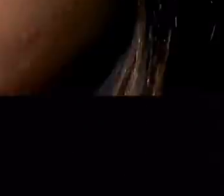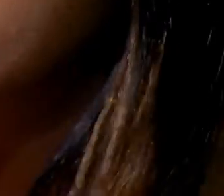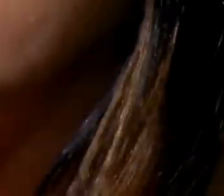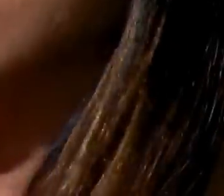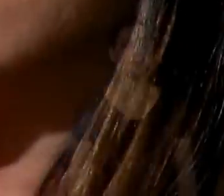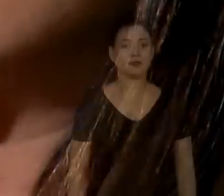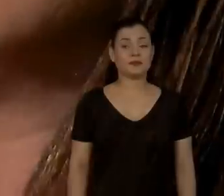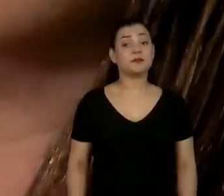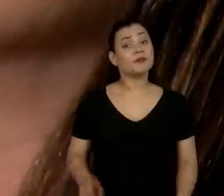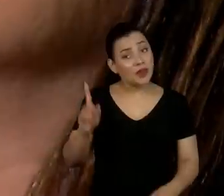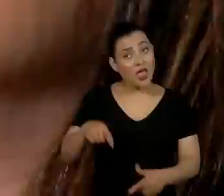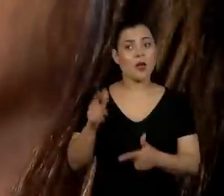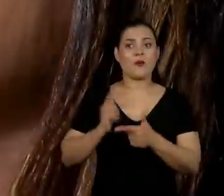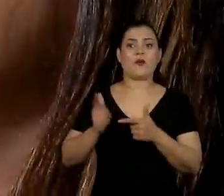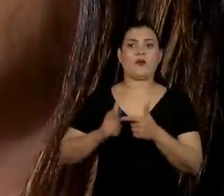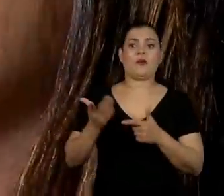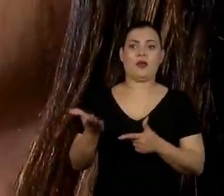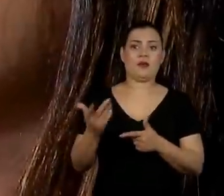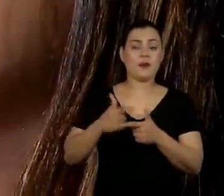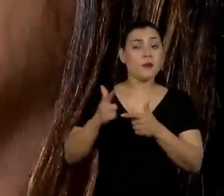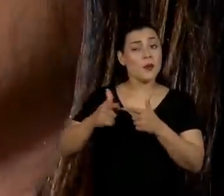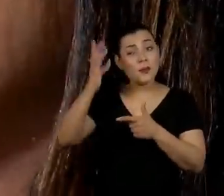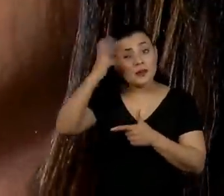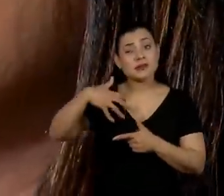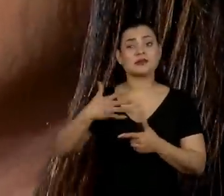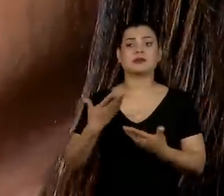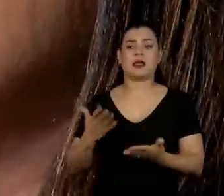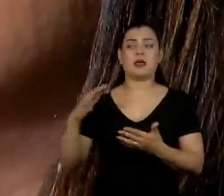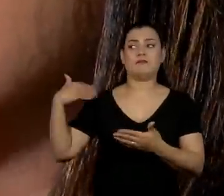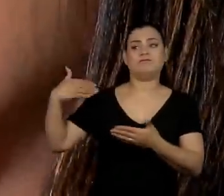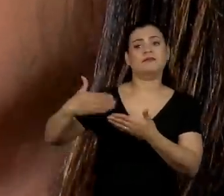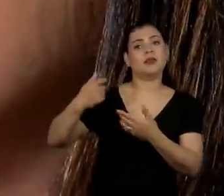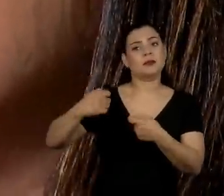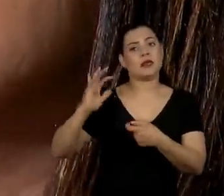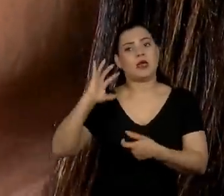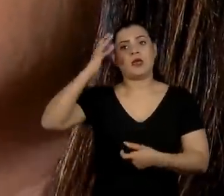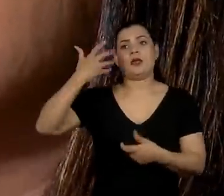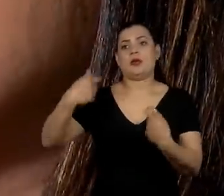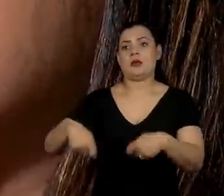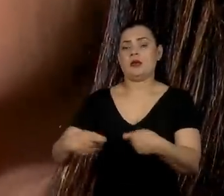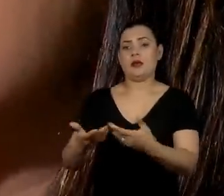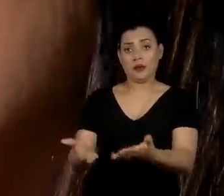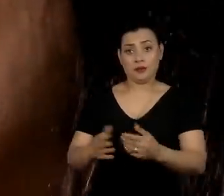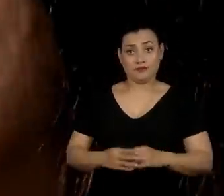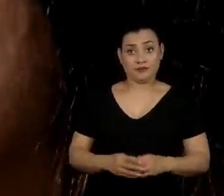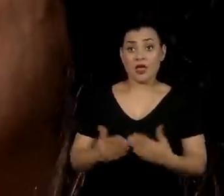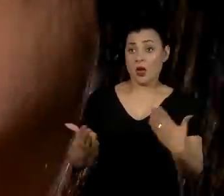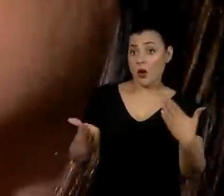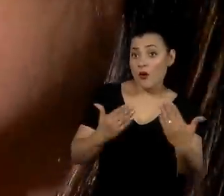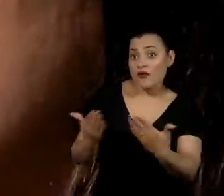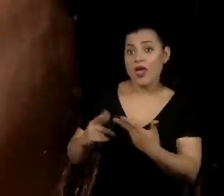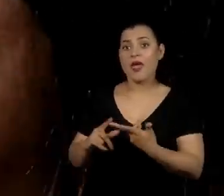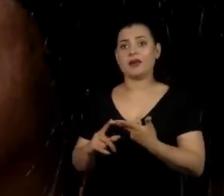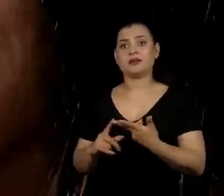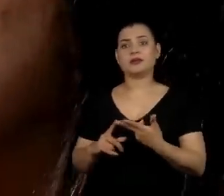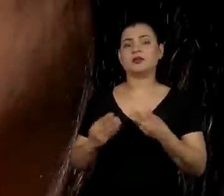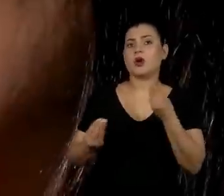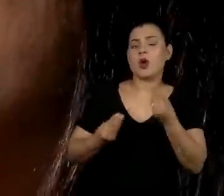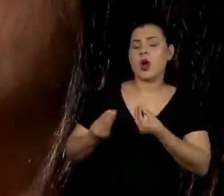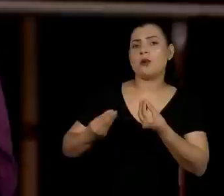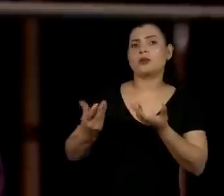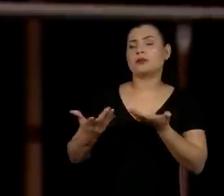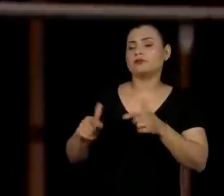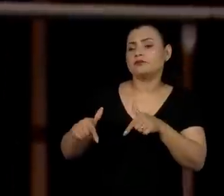Isso é um problema muito sério a ser resolvido né de conversas de valores